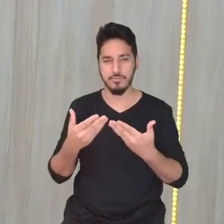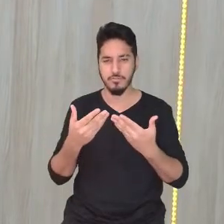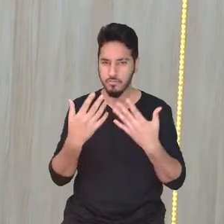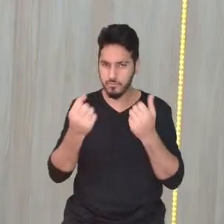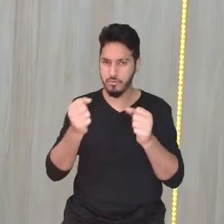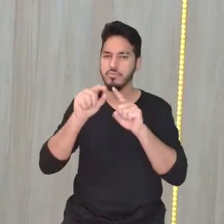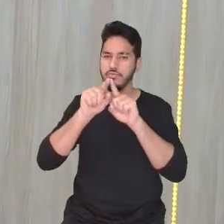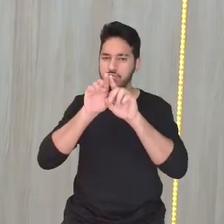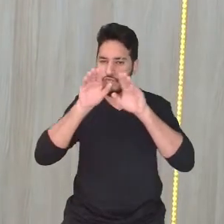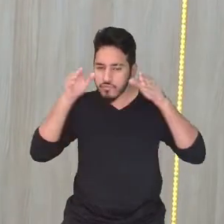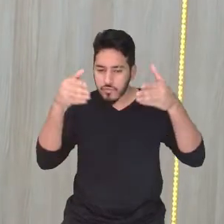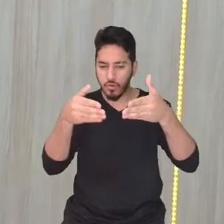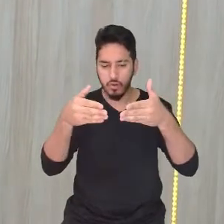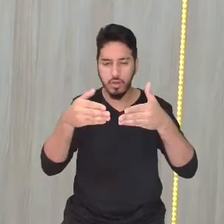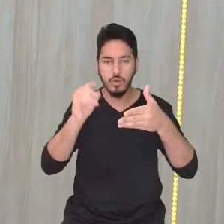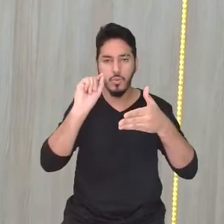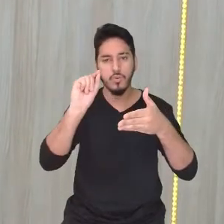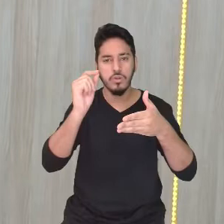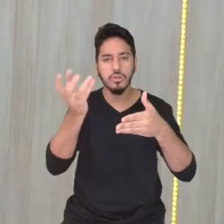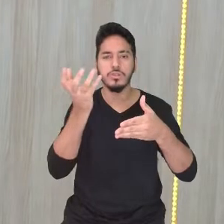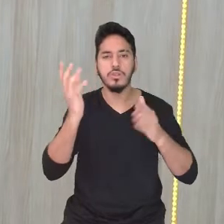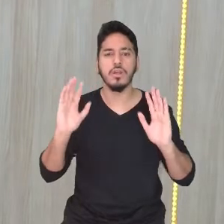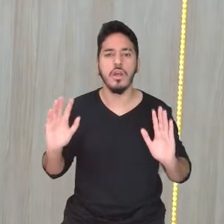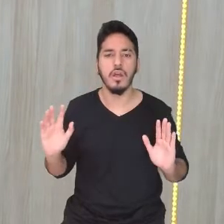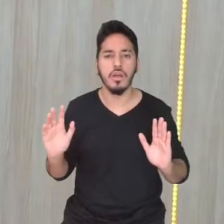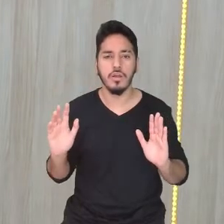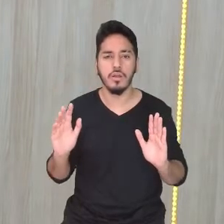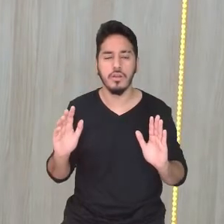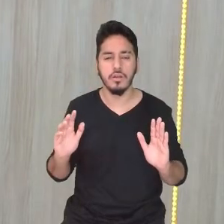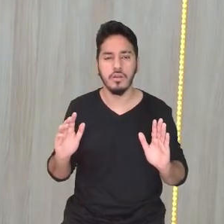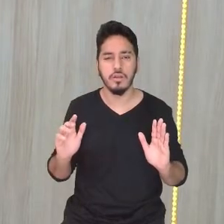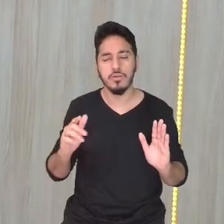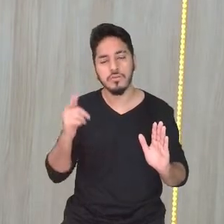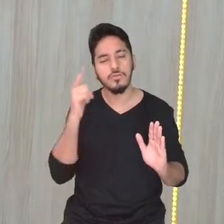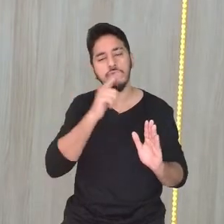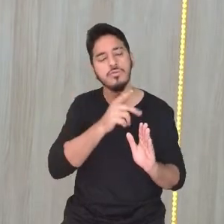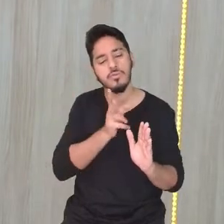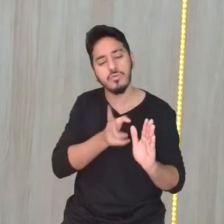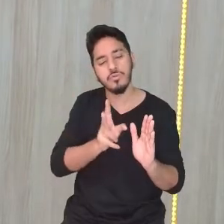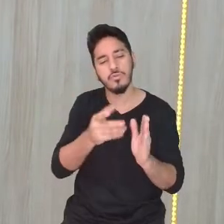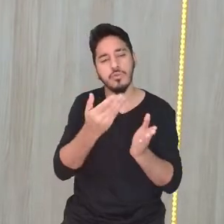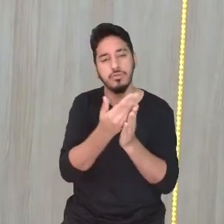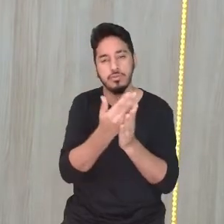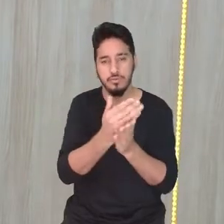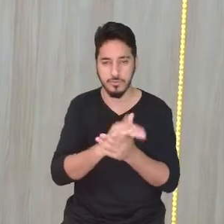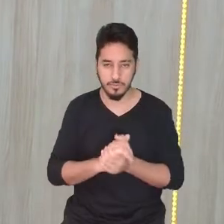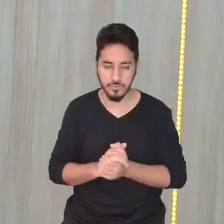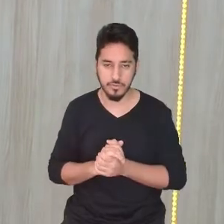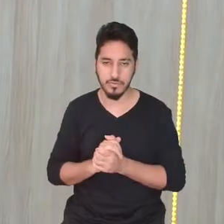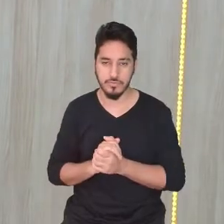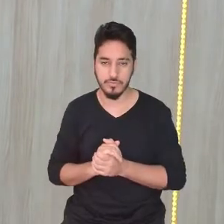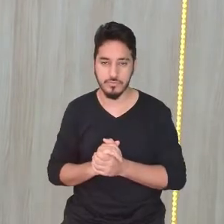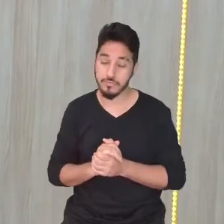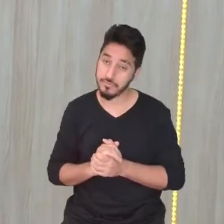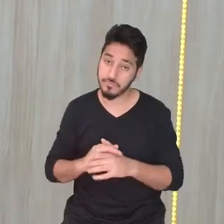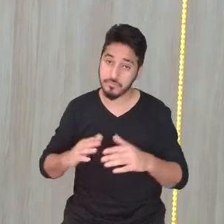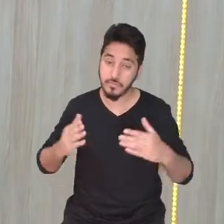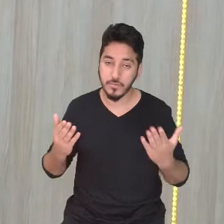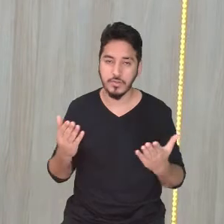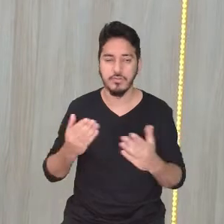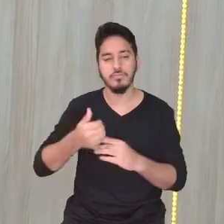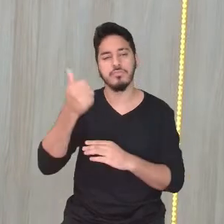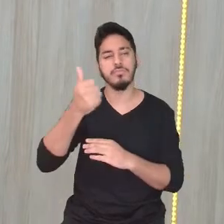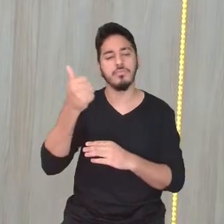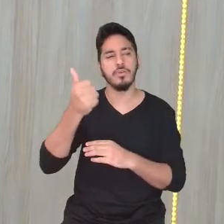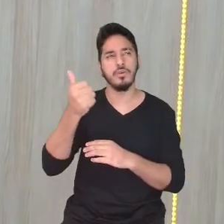focar no que a gente quer para poder continuar os nossos estudos. Bem, gente, no nosso